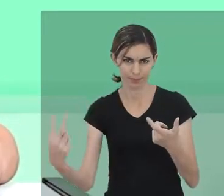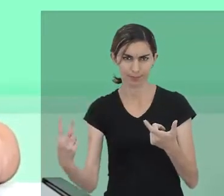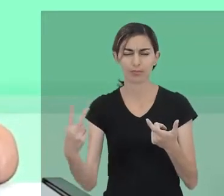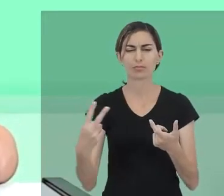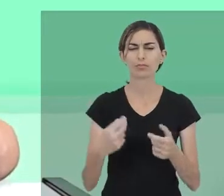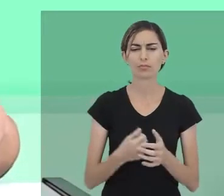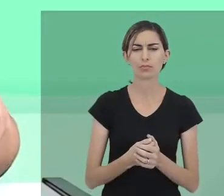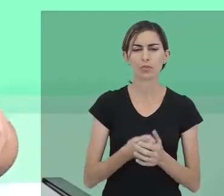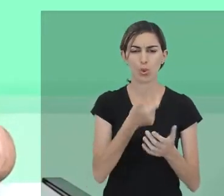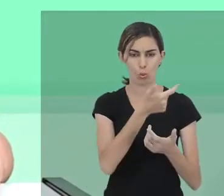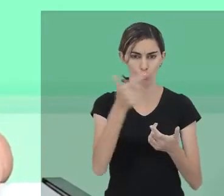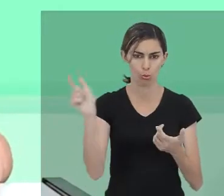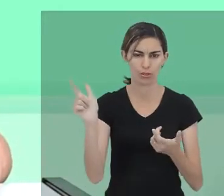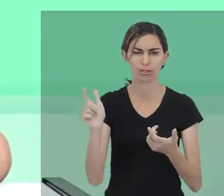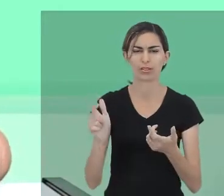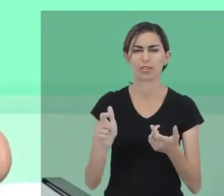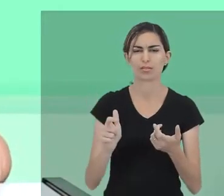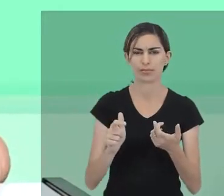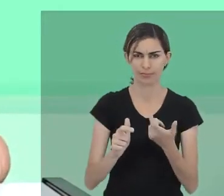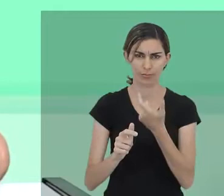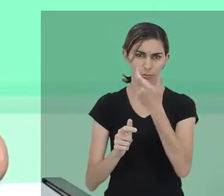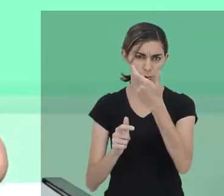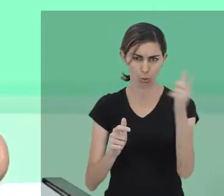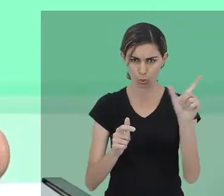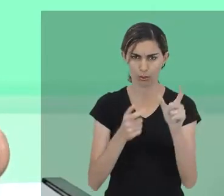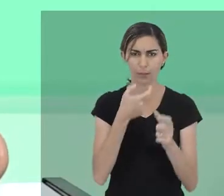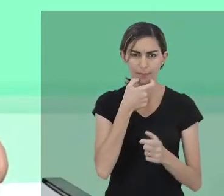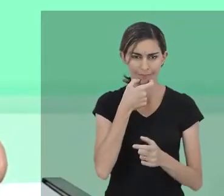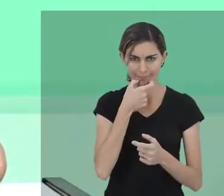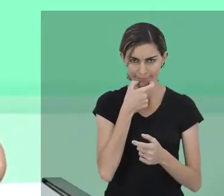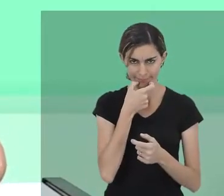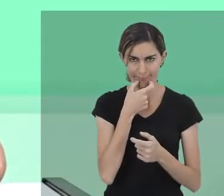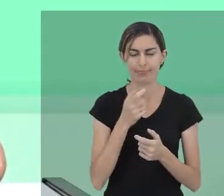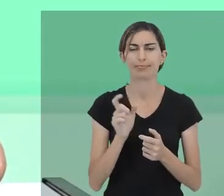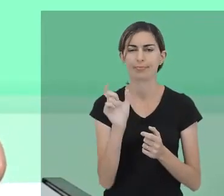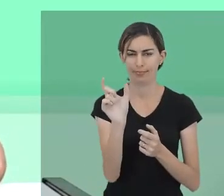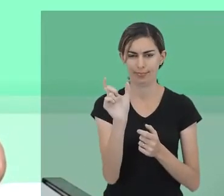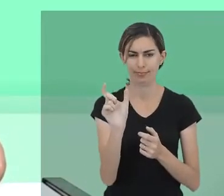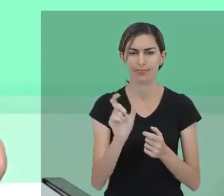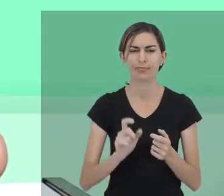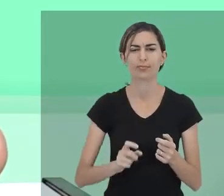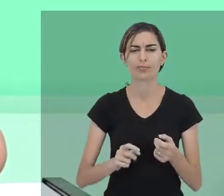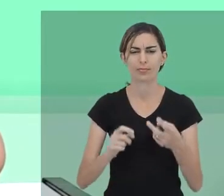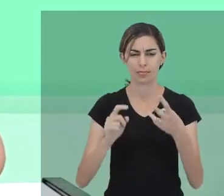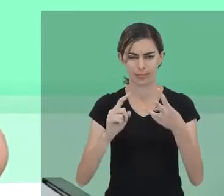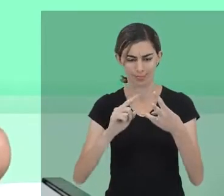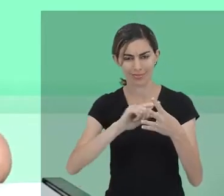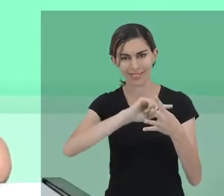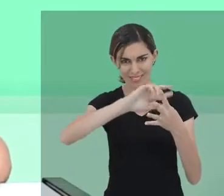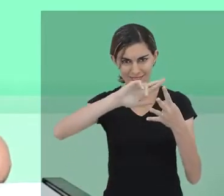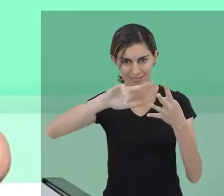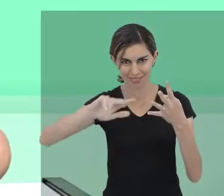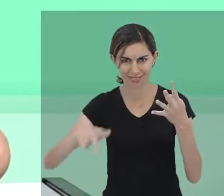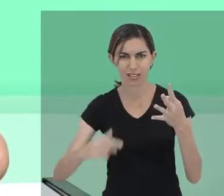Manager. Okay? A outra é Just In Time. Okay? A outra,